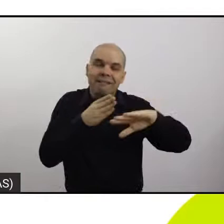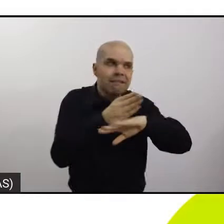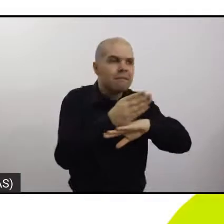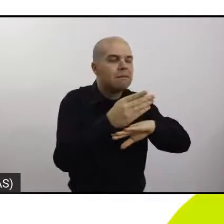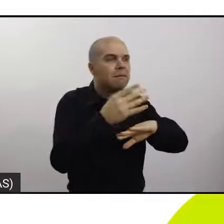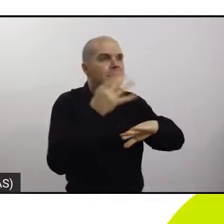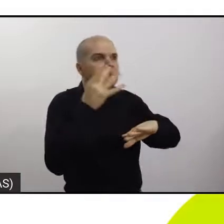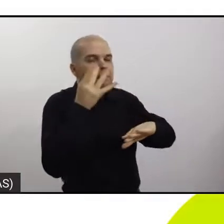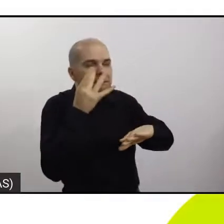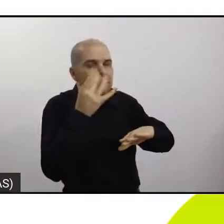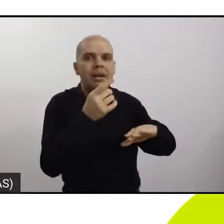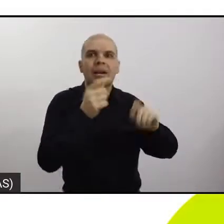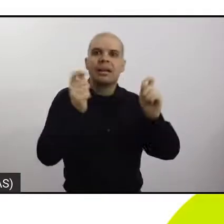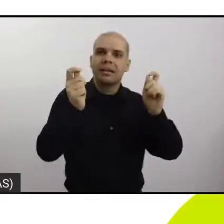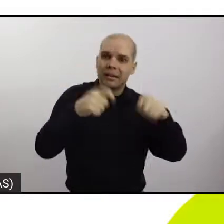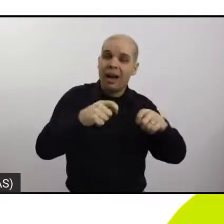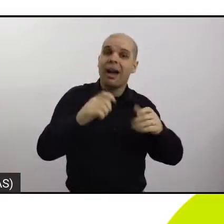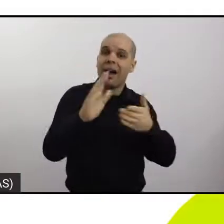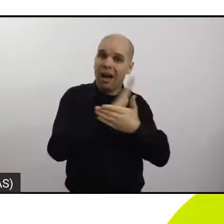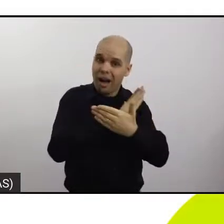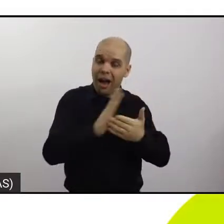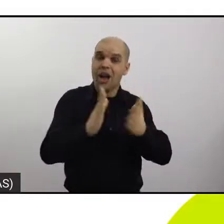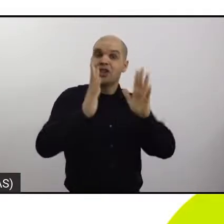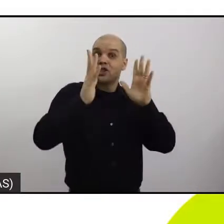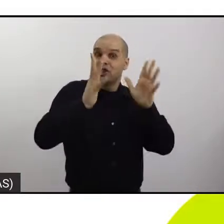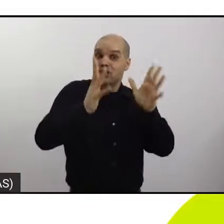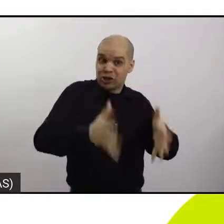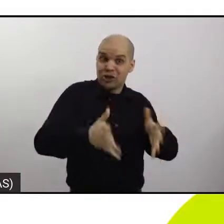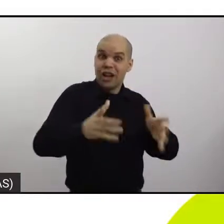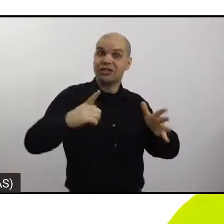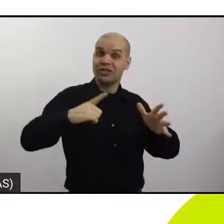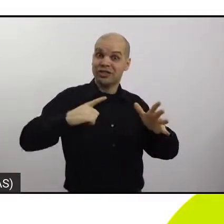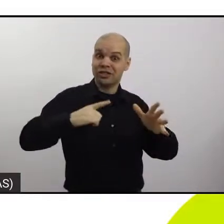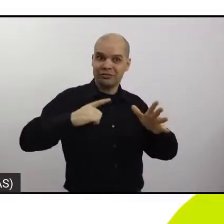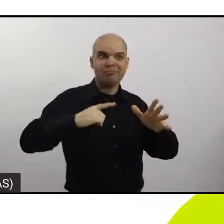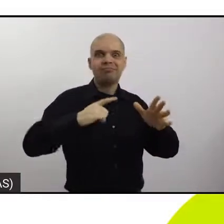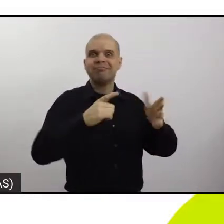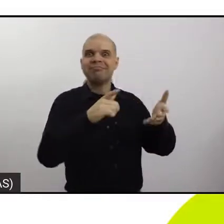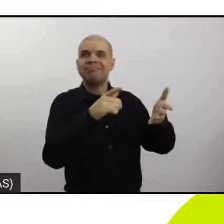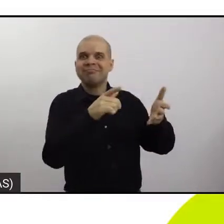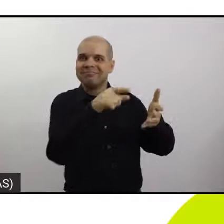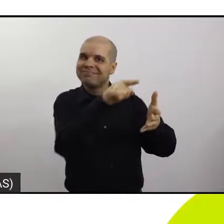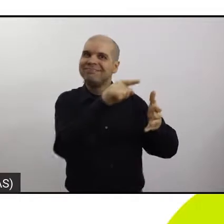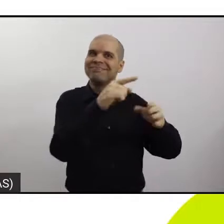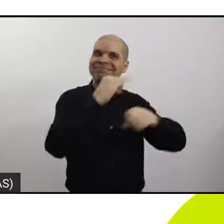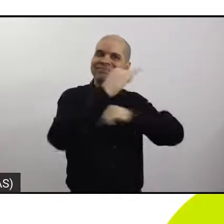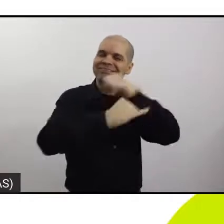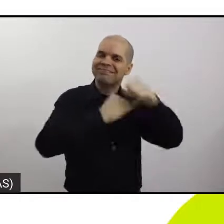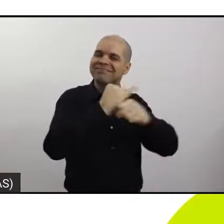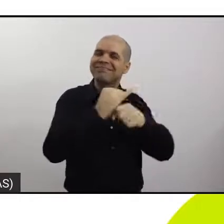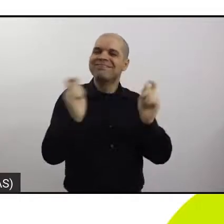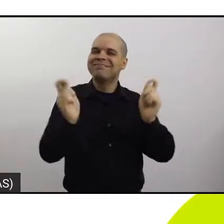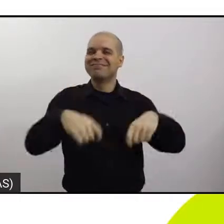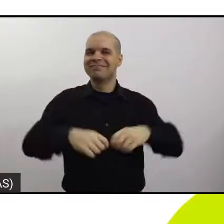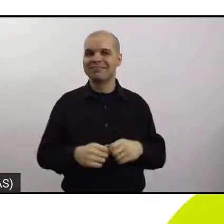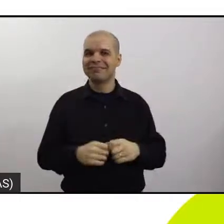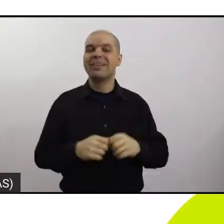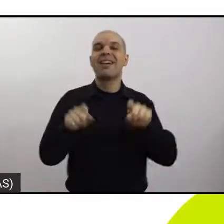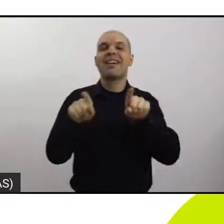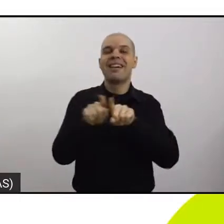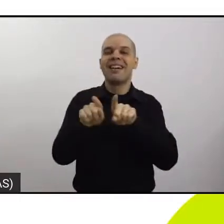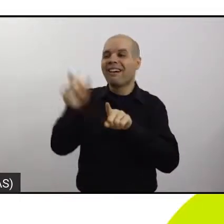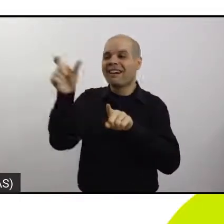as obras que já estão digitalizadas dentro do Acervo MIS. E eu estou tendo a oportunidade, junto com o Guilherme,